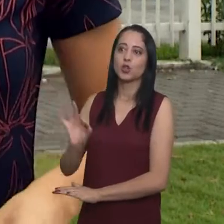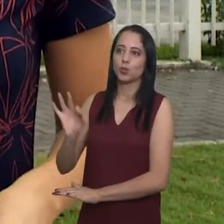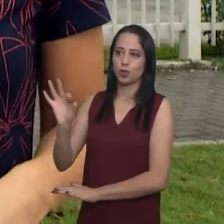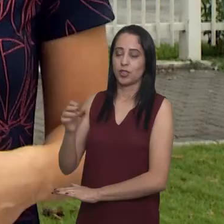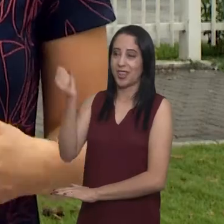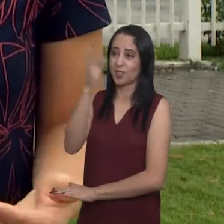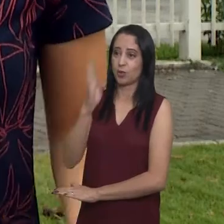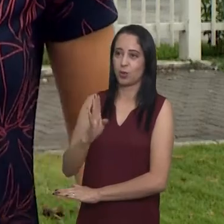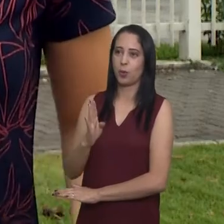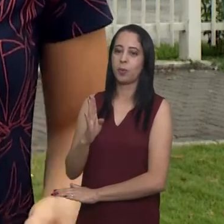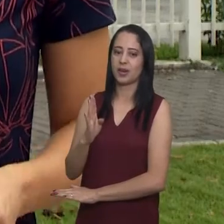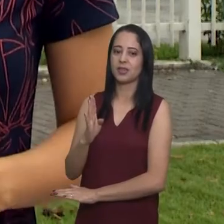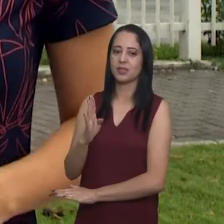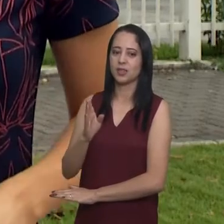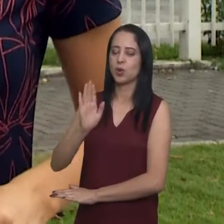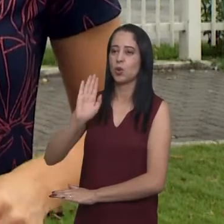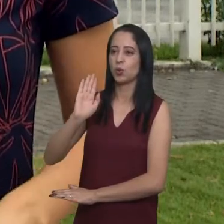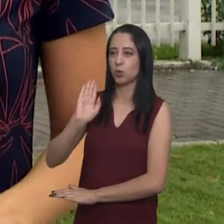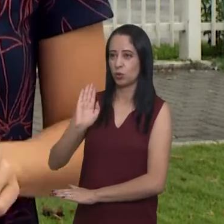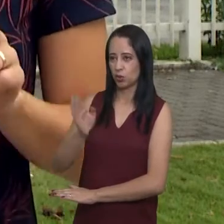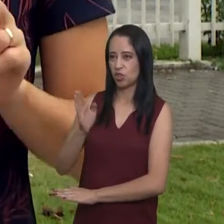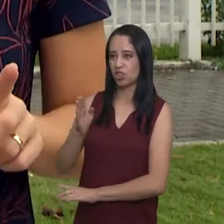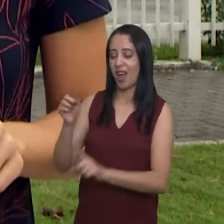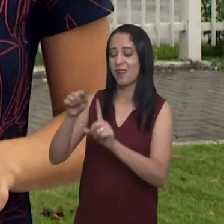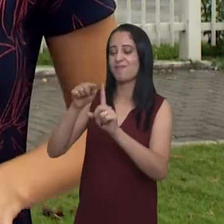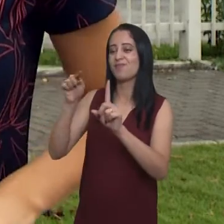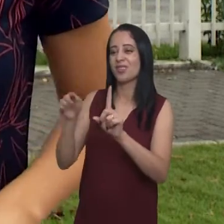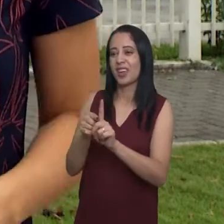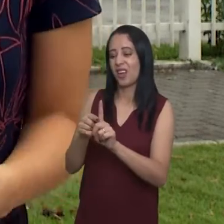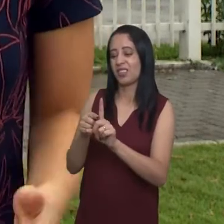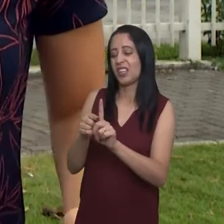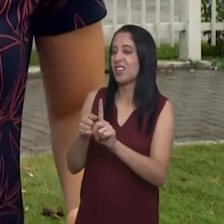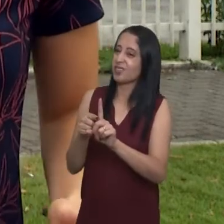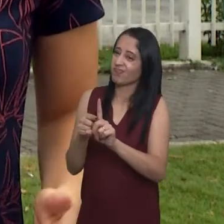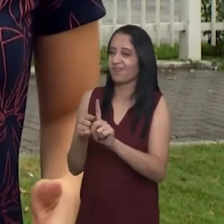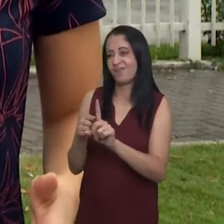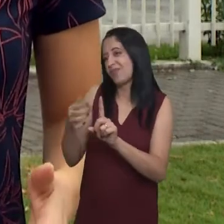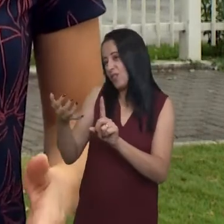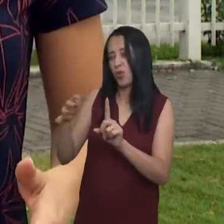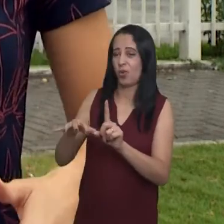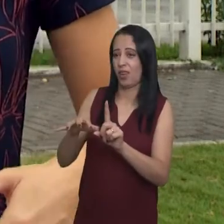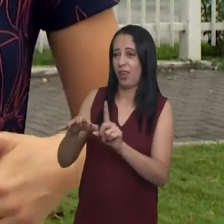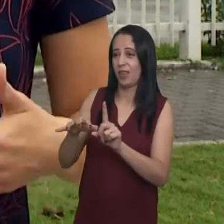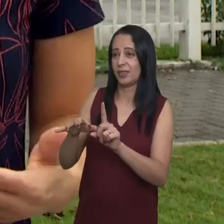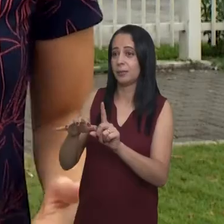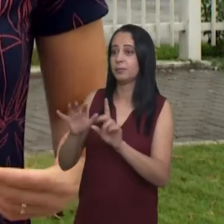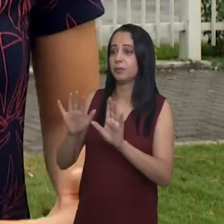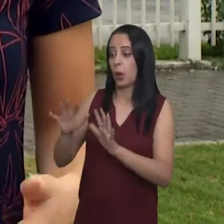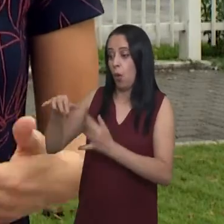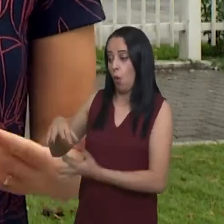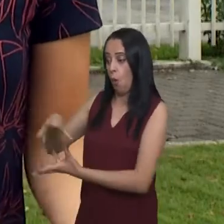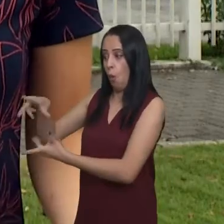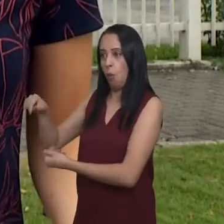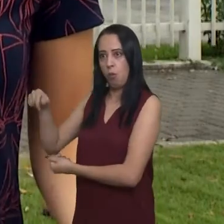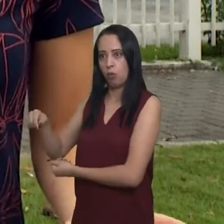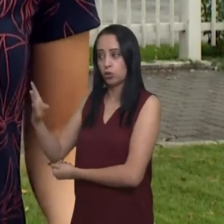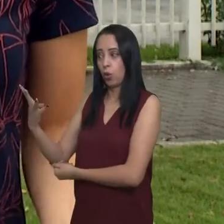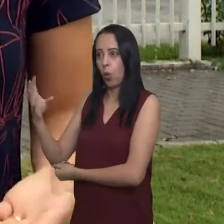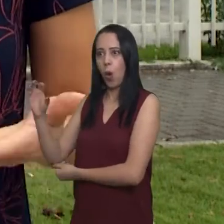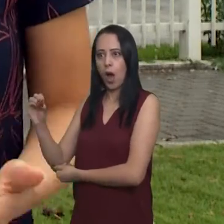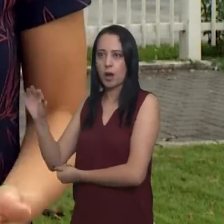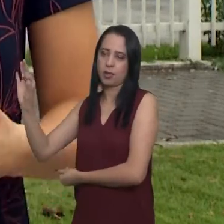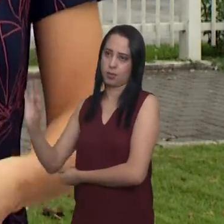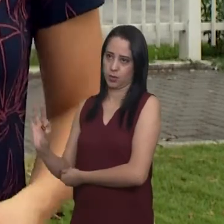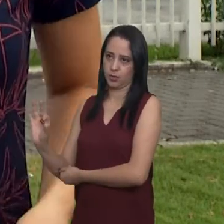62% das mulheres brasileiras já tiveram ao menos uma gravidez não planejada. Esse número é bem acima da média mundial, que